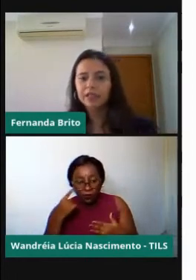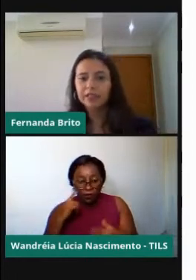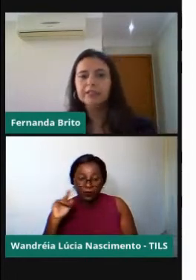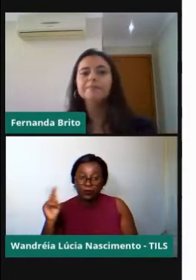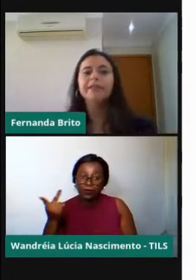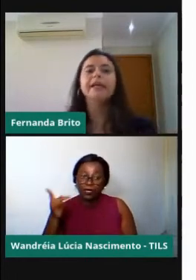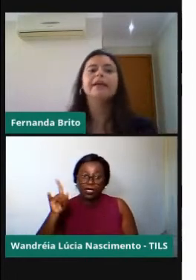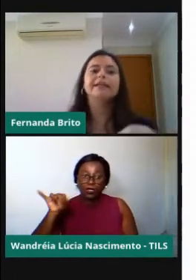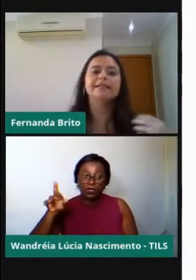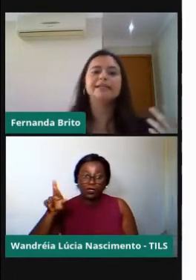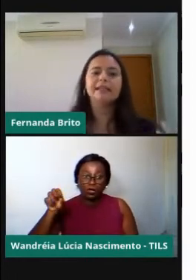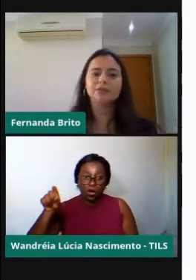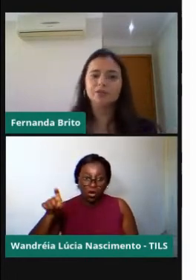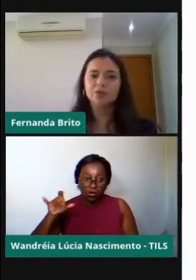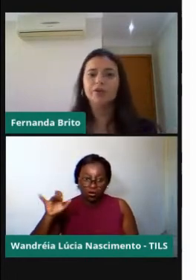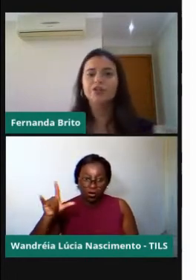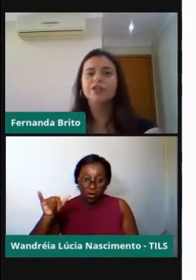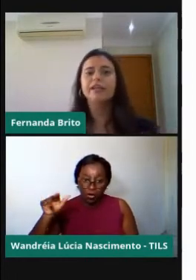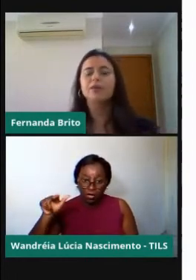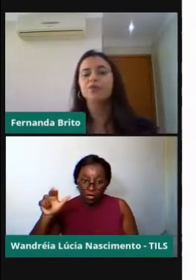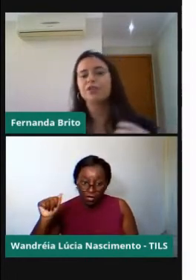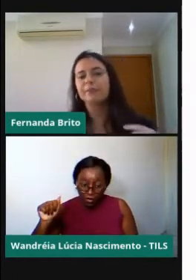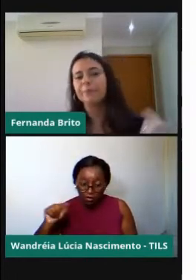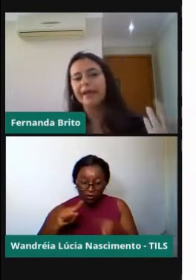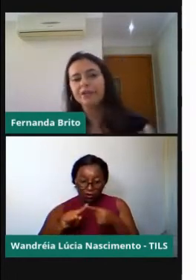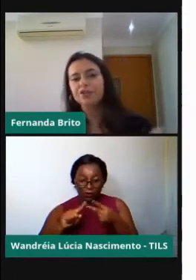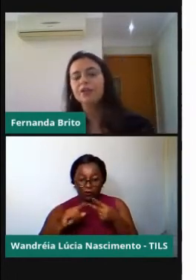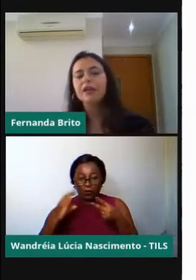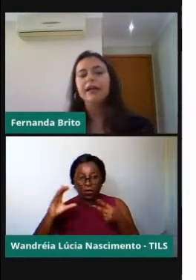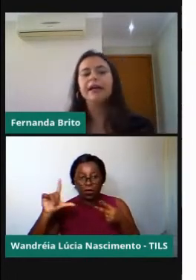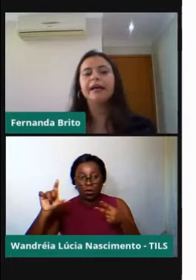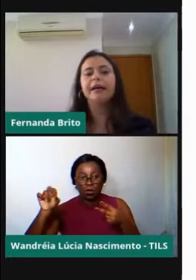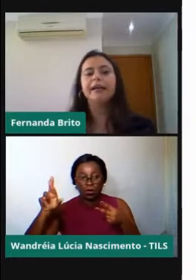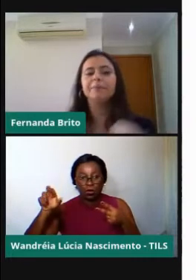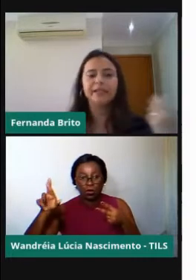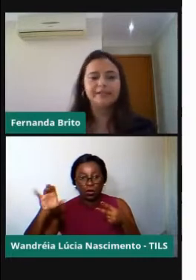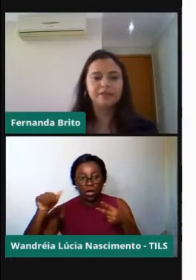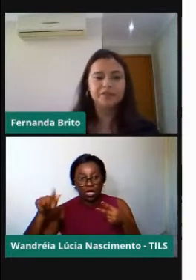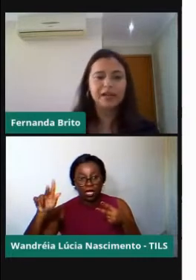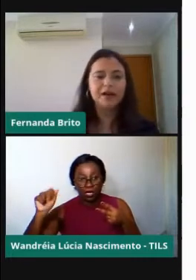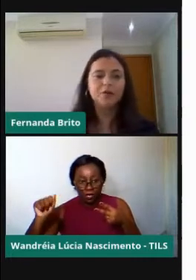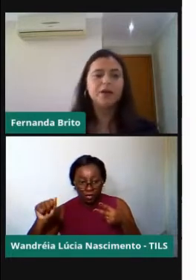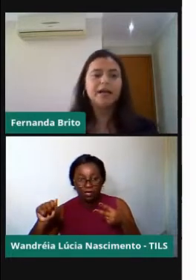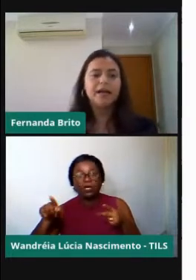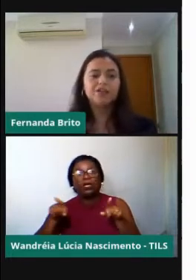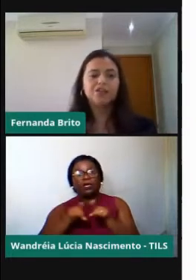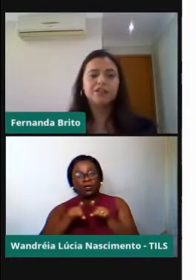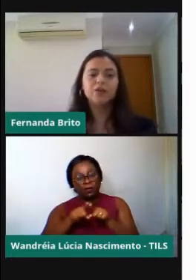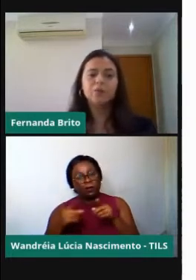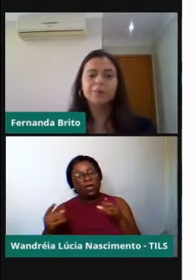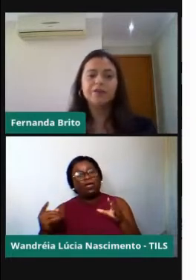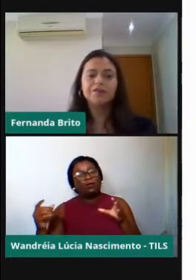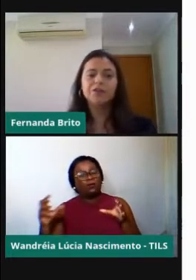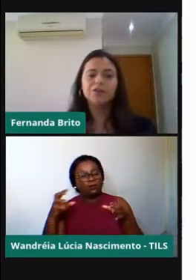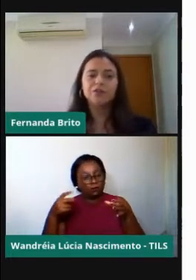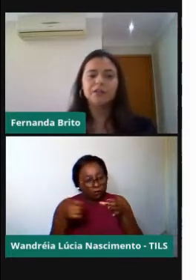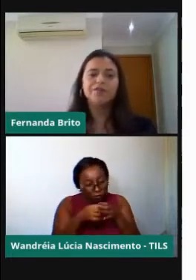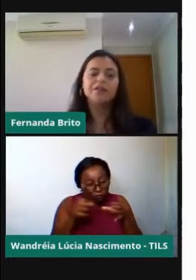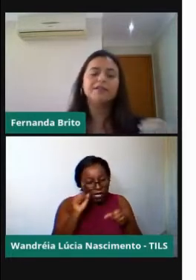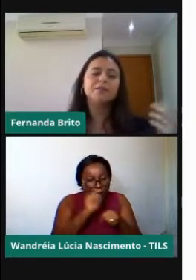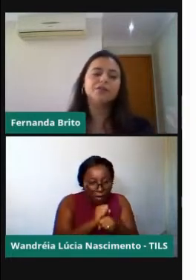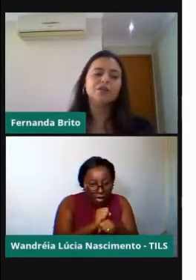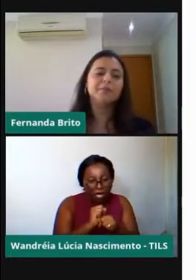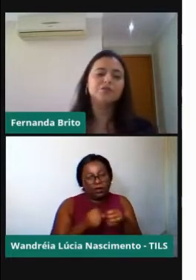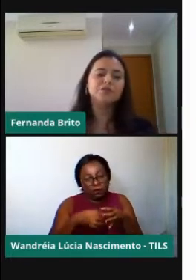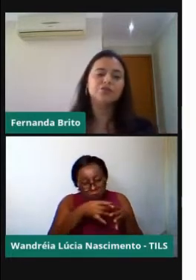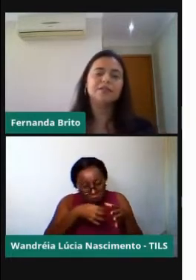e a cloroquina, né, exercendo ações, né, onde ele impede a replicação viral. A gente tem o lopinavir e o